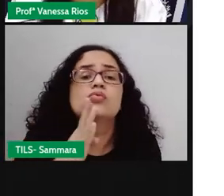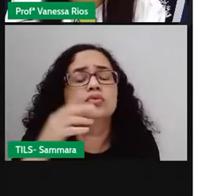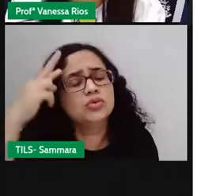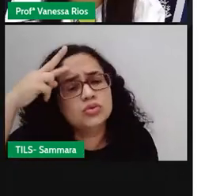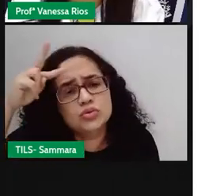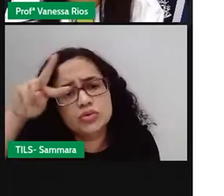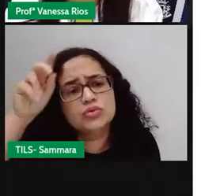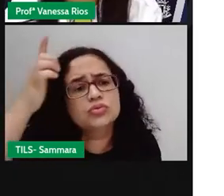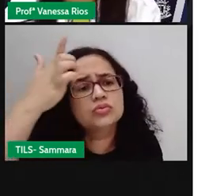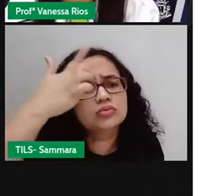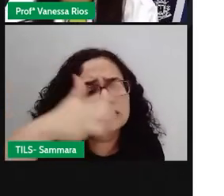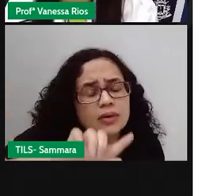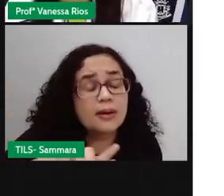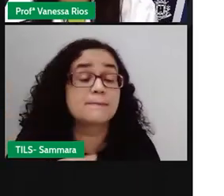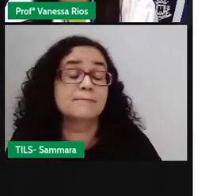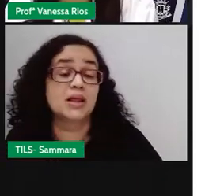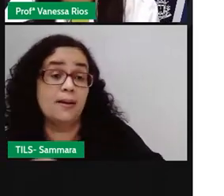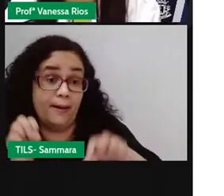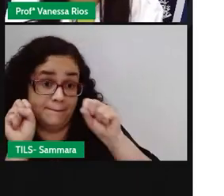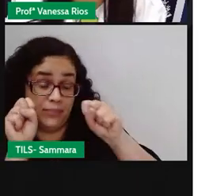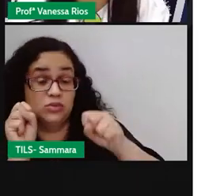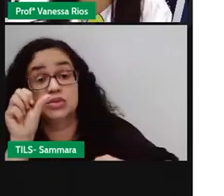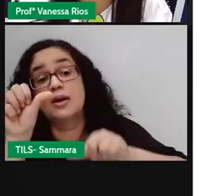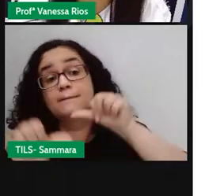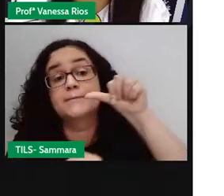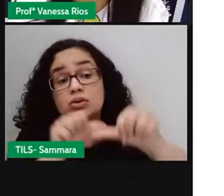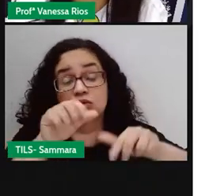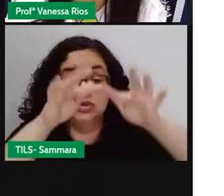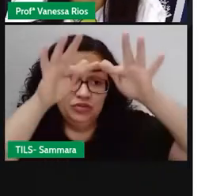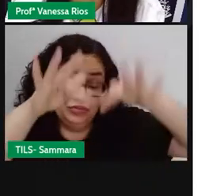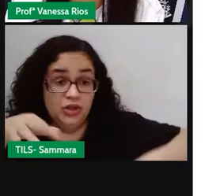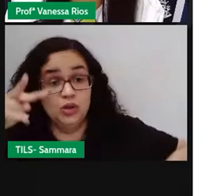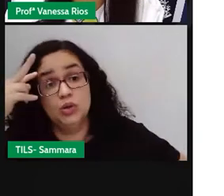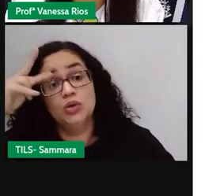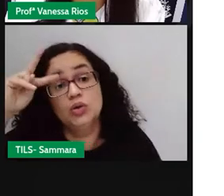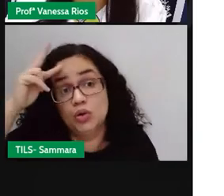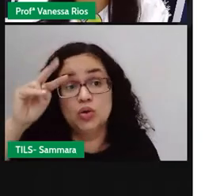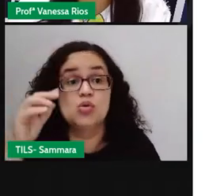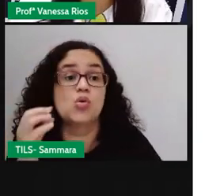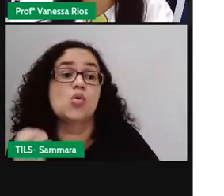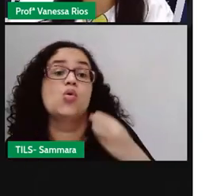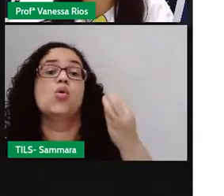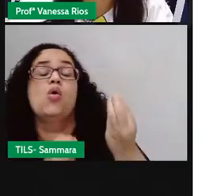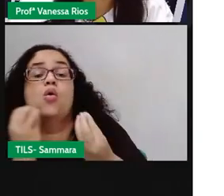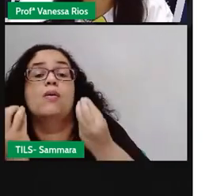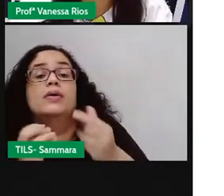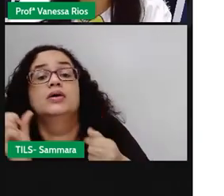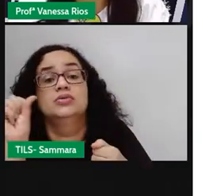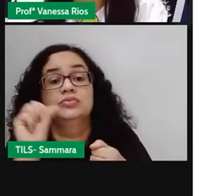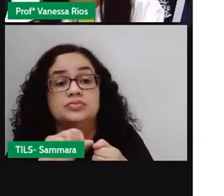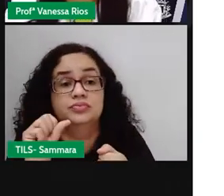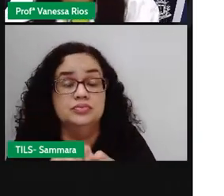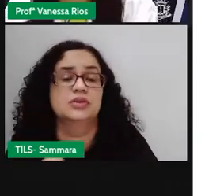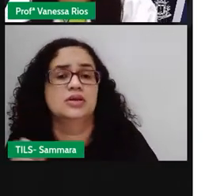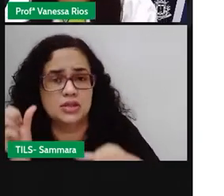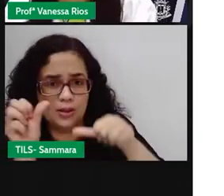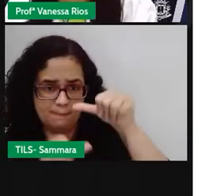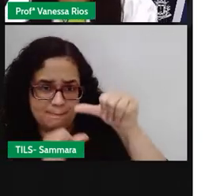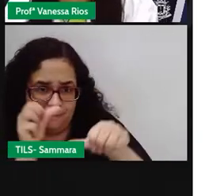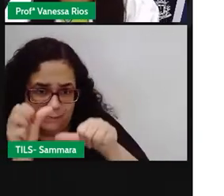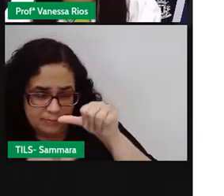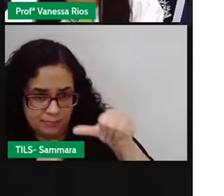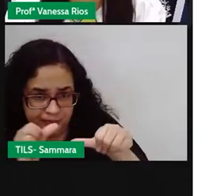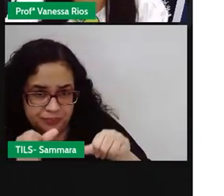recontar uma história, tivesse possibilidade de mudar o final dessa história, como é que você faria? Você